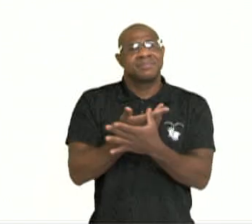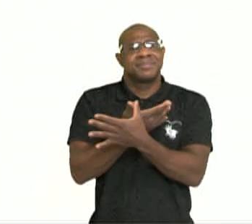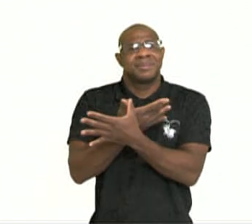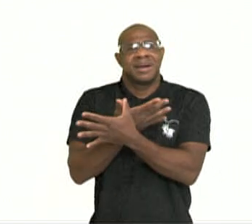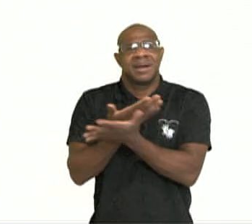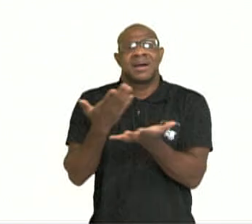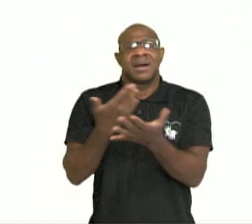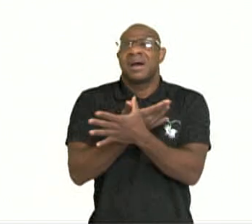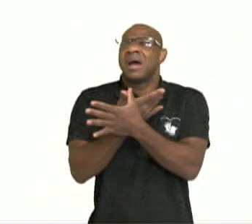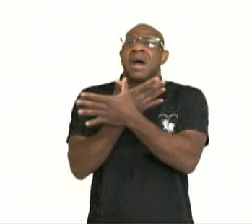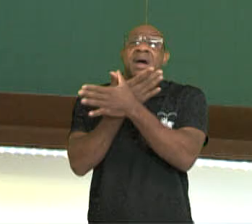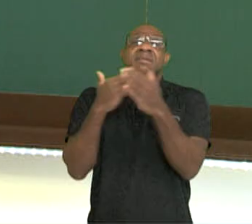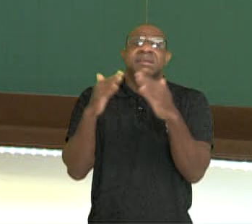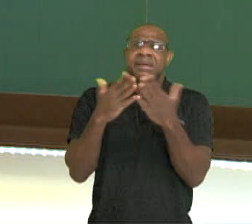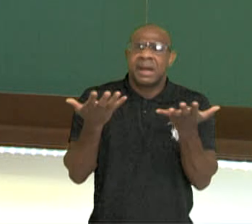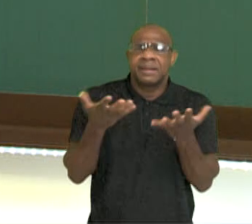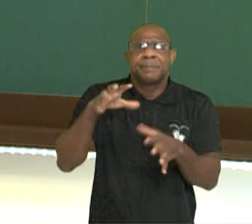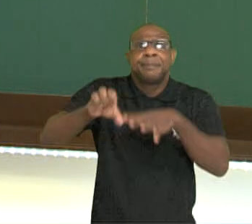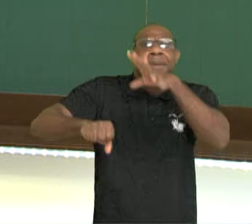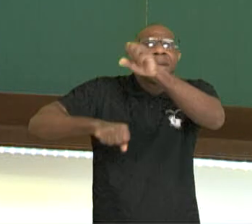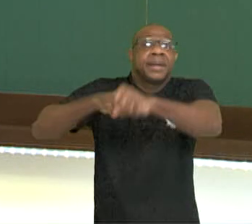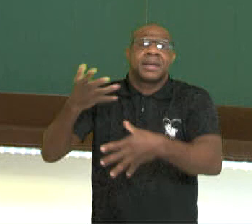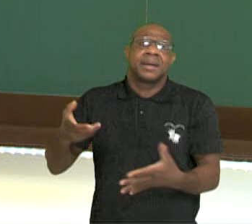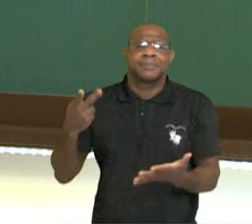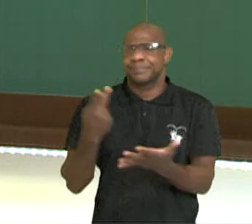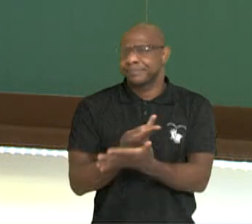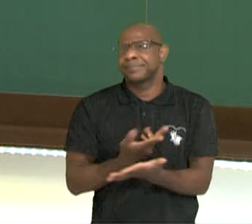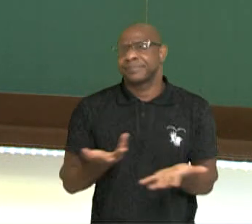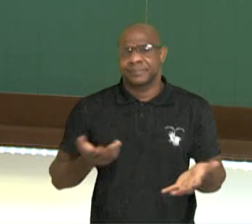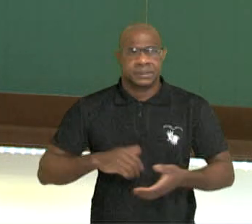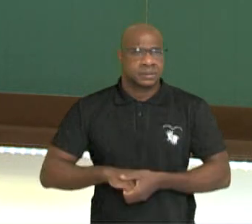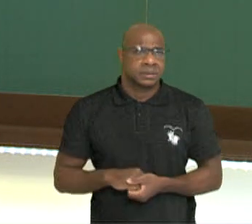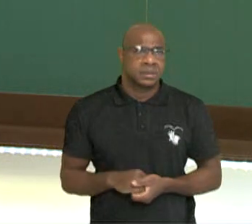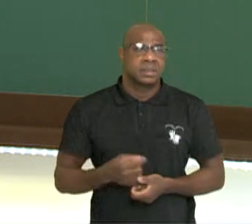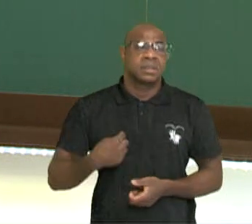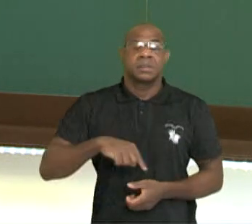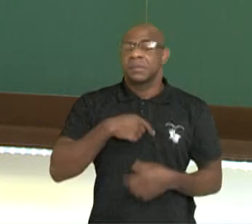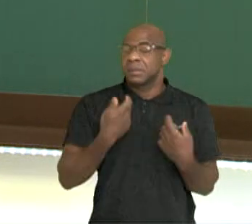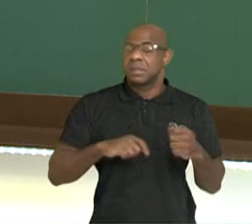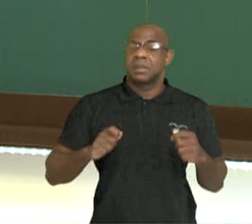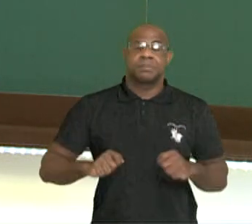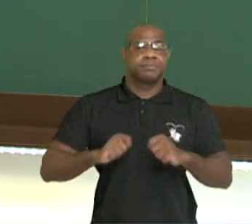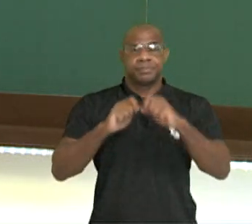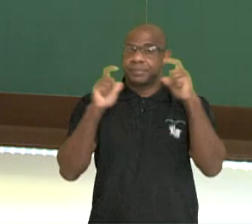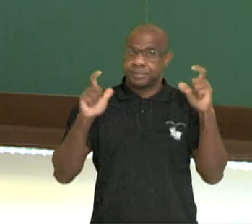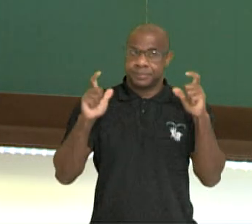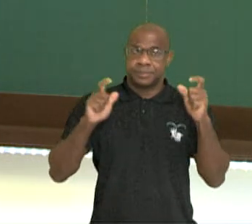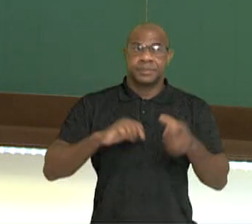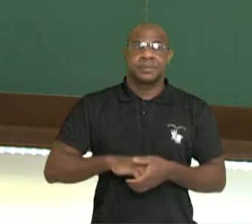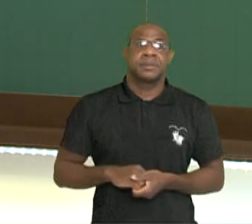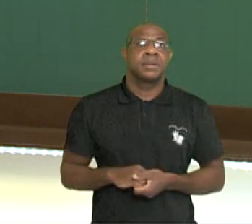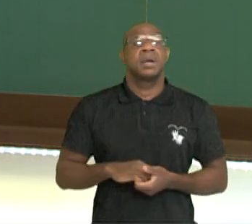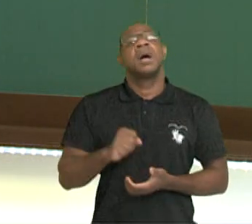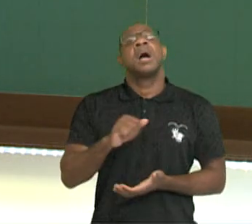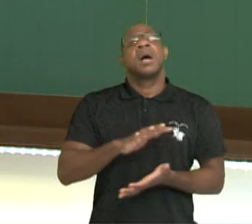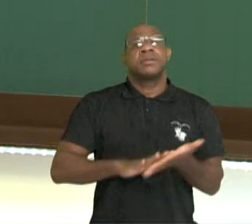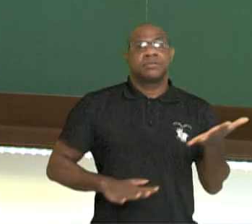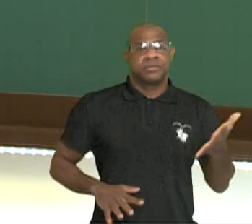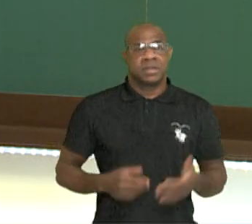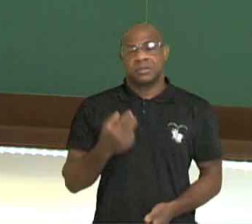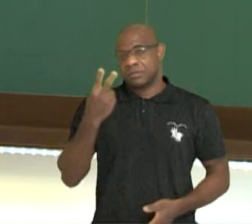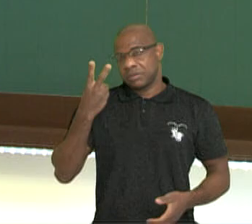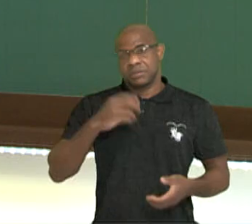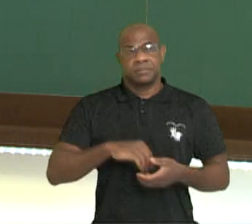para enfeitar, para embelezar? É mais bonita na natureza. Então a gente tem que estar super atento para essas questões. Vamos para a nossa